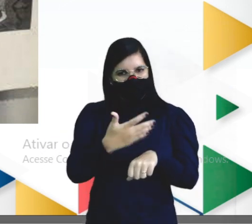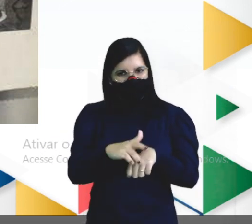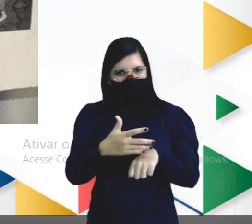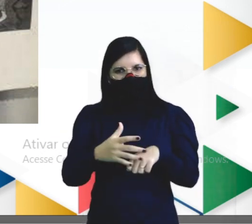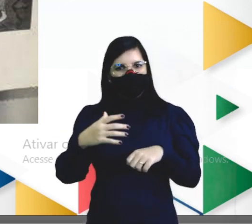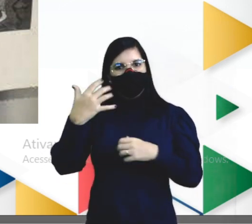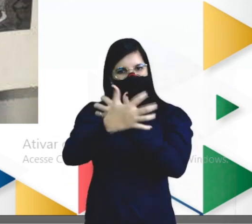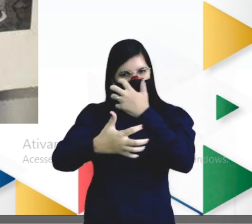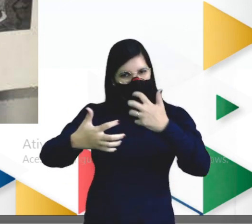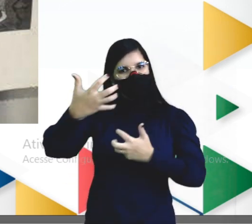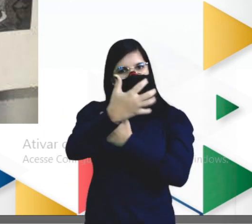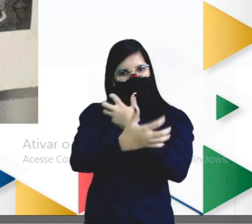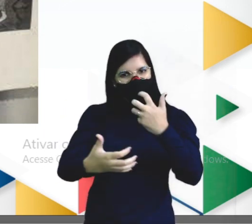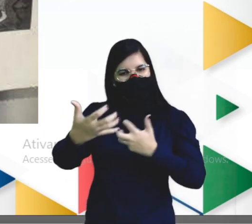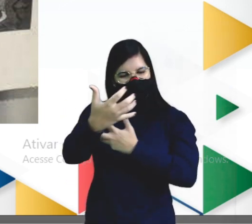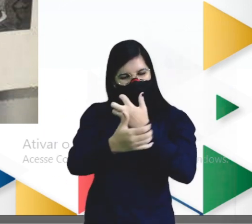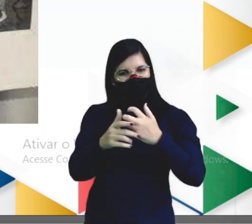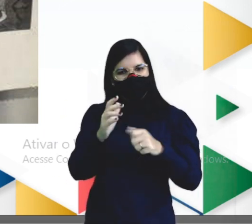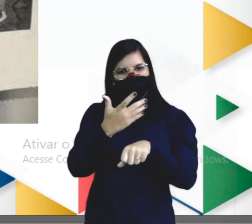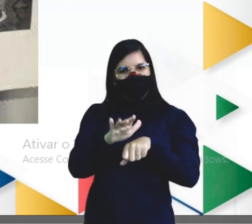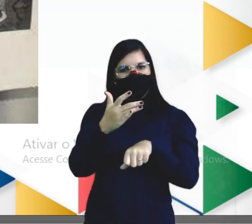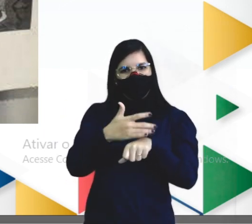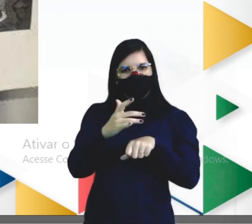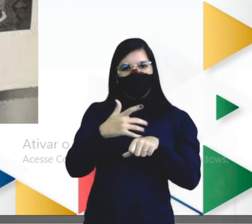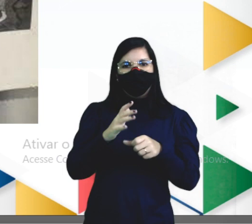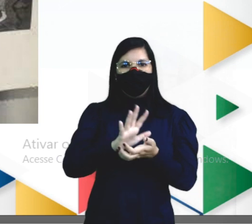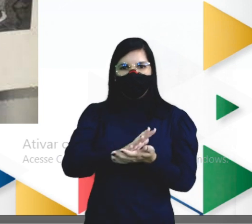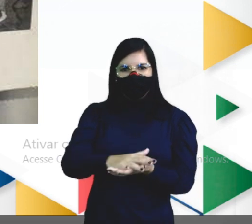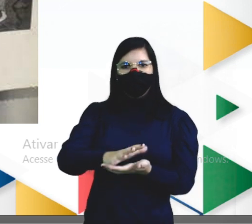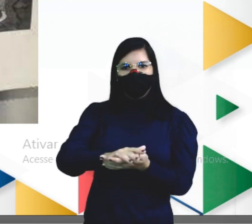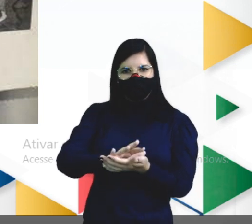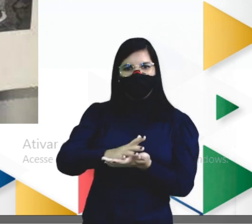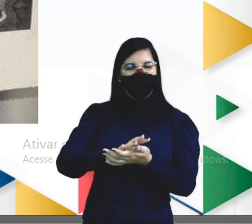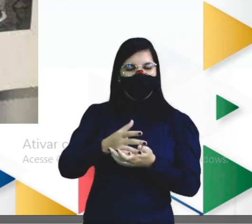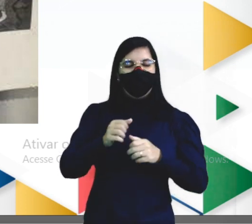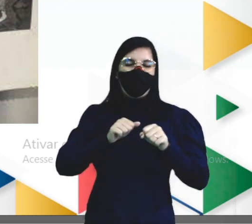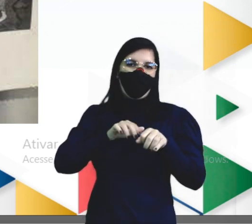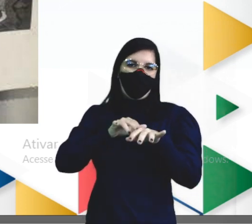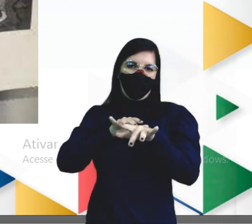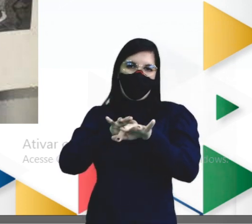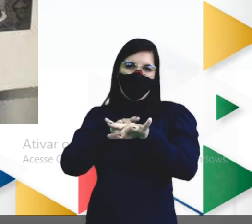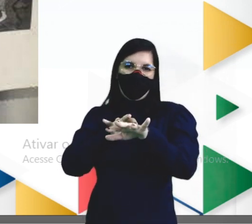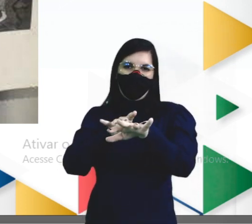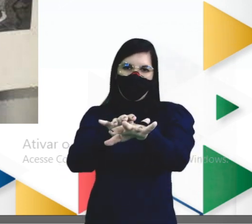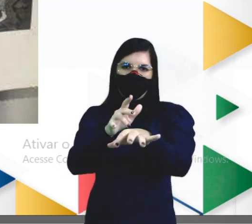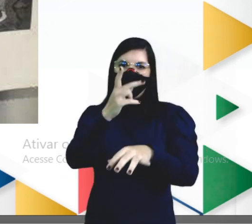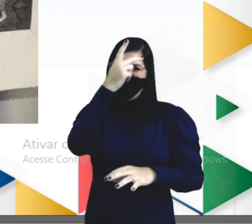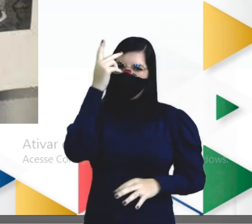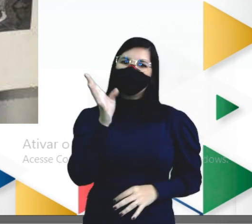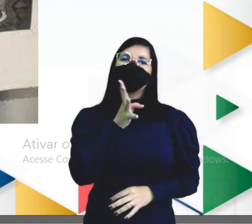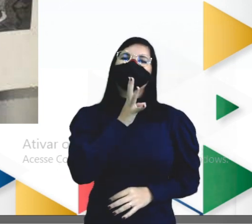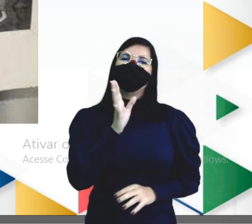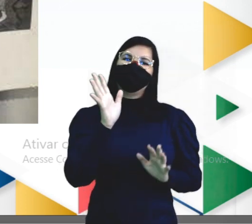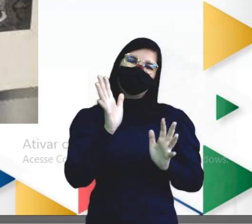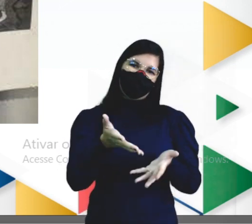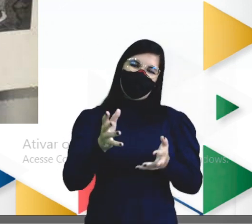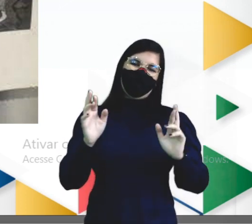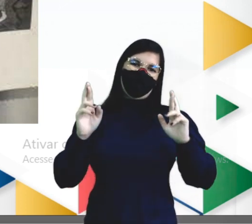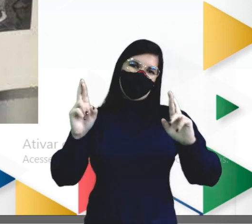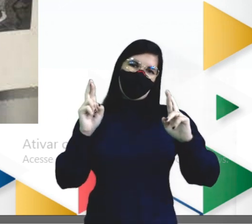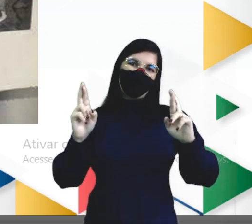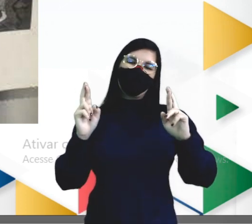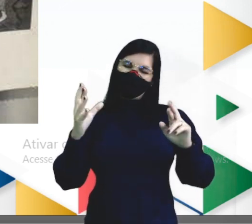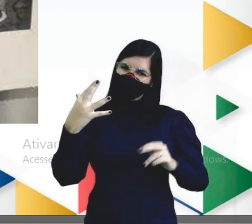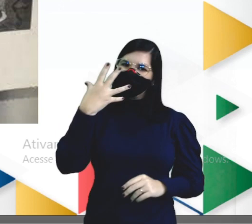lá, né? O samba que vai levar o desfile todo, enfim, né? Todo mundo já conhece isso, tosse, e são